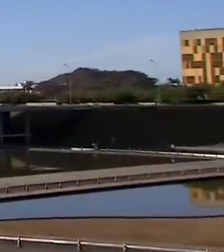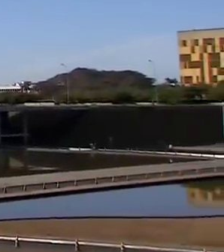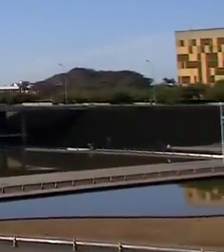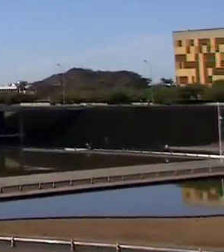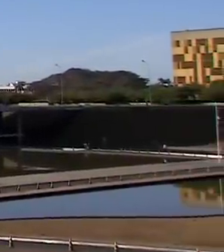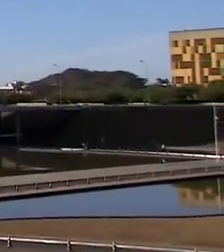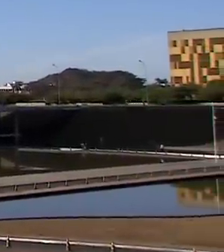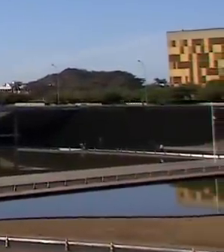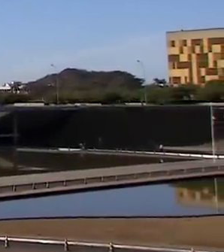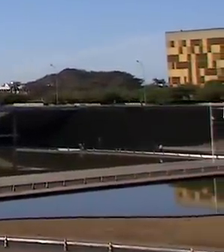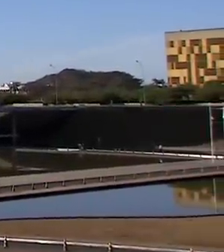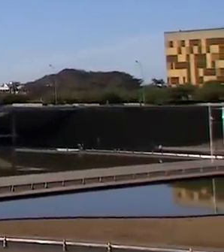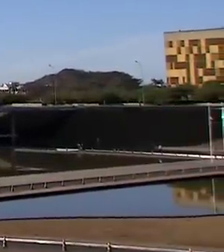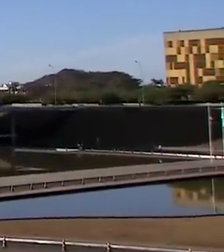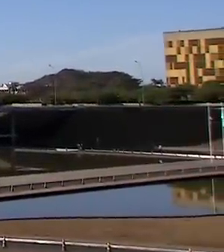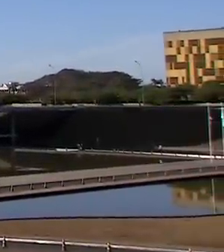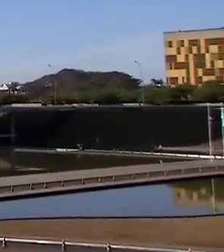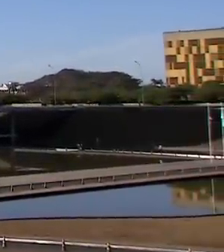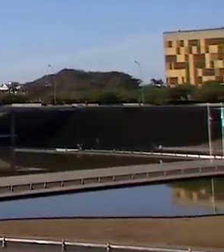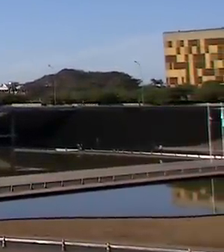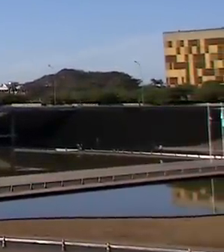E aí